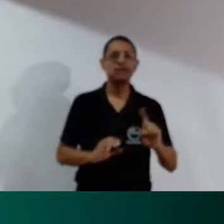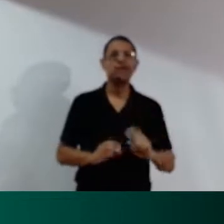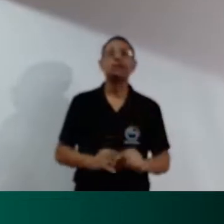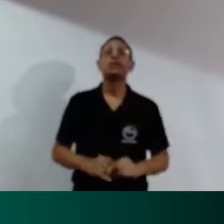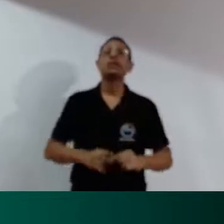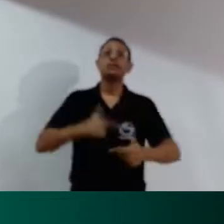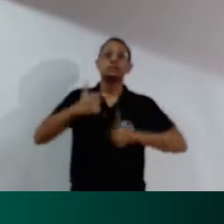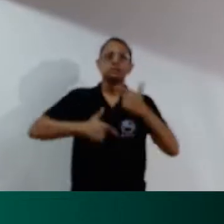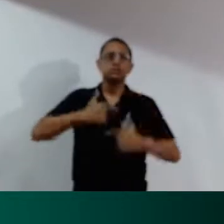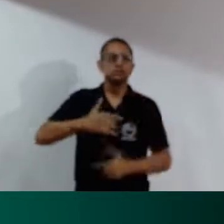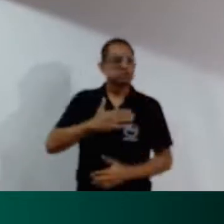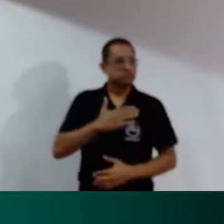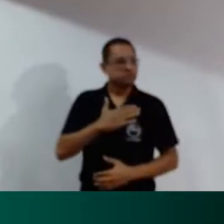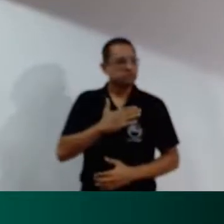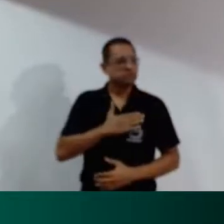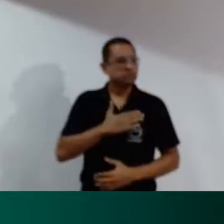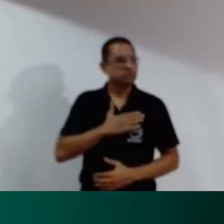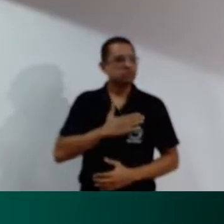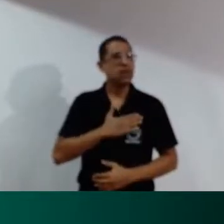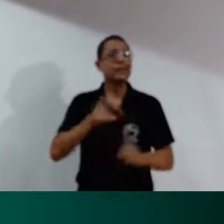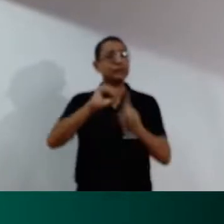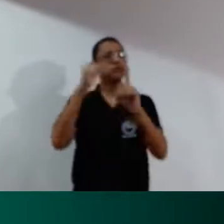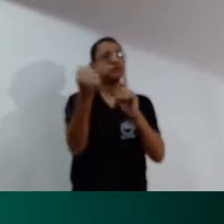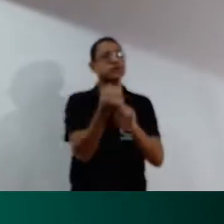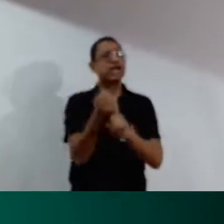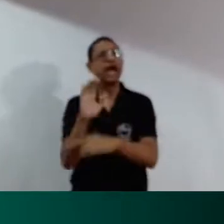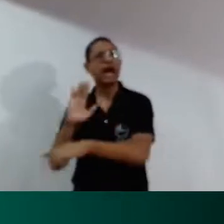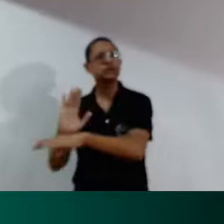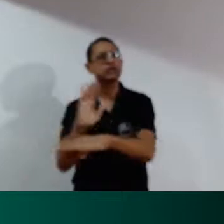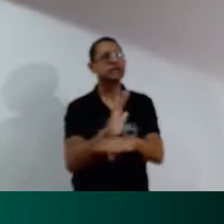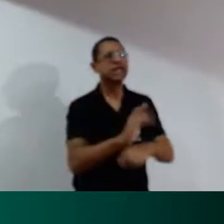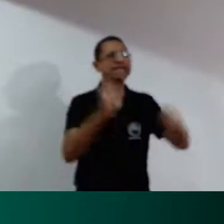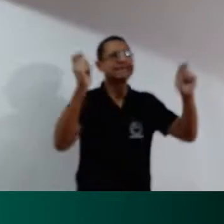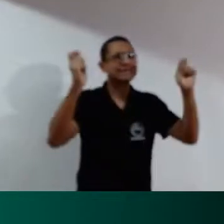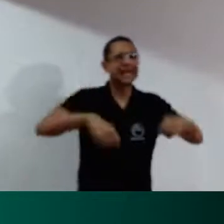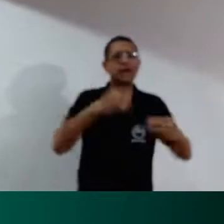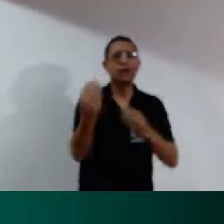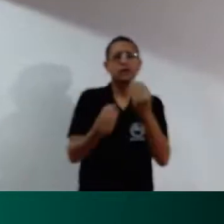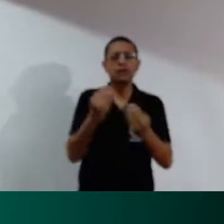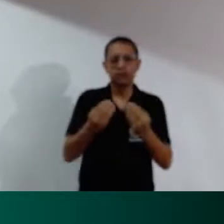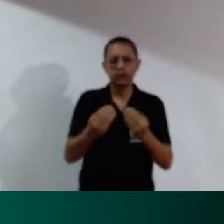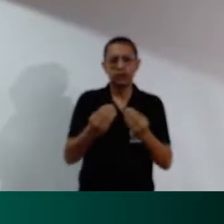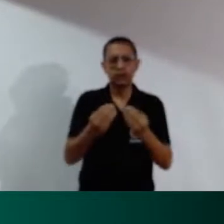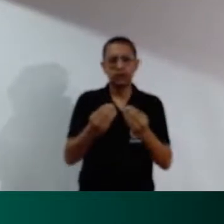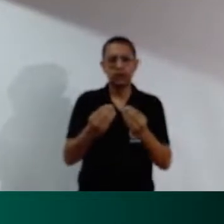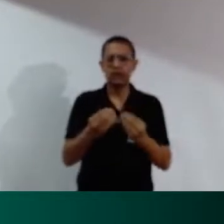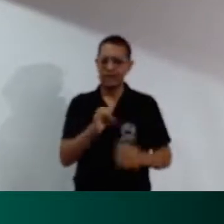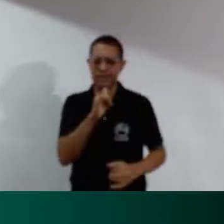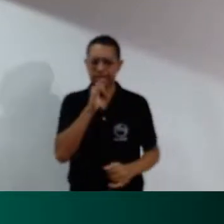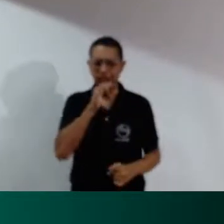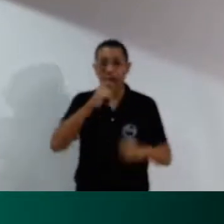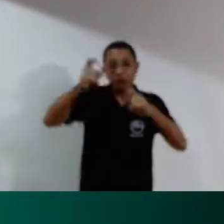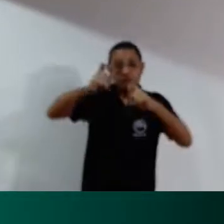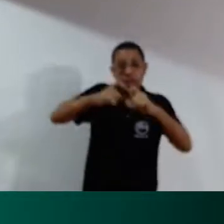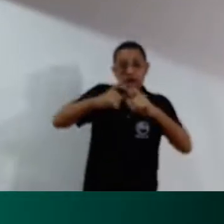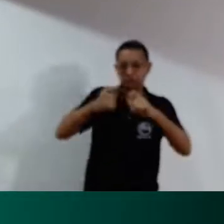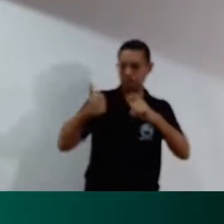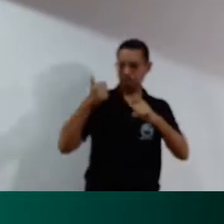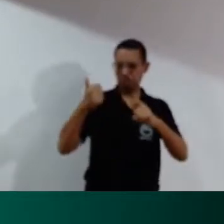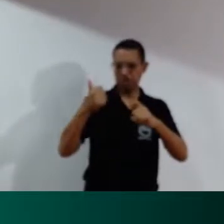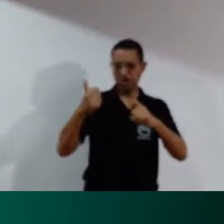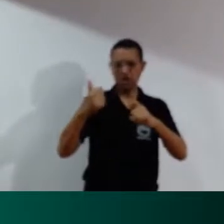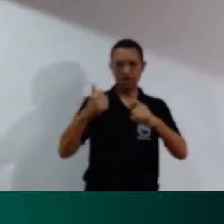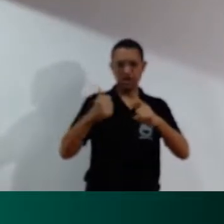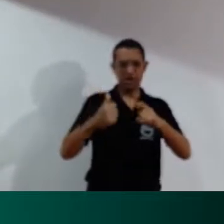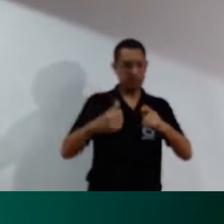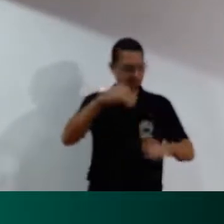vai deixar de melhor para a sociedade né um grande médico não é o que ganha 100 mil é o que salva mil vidas né